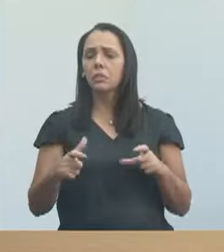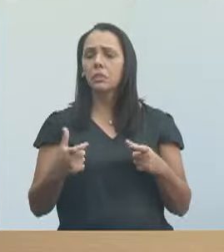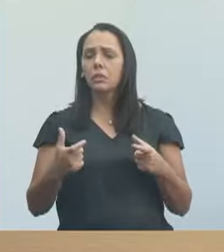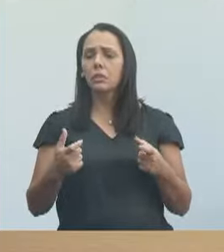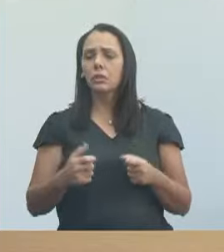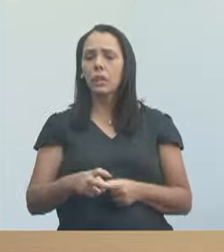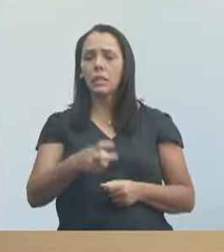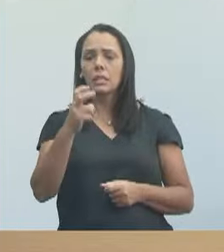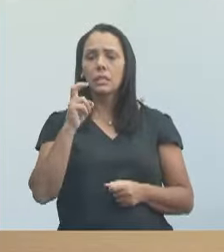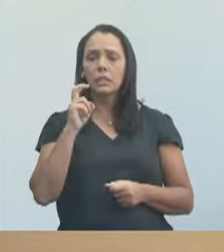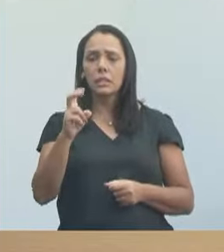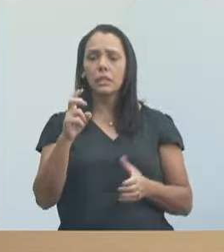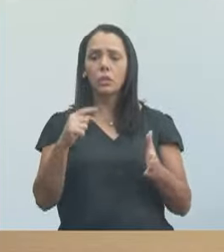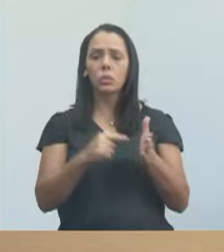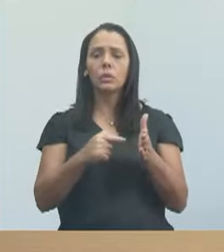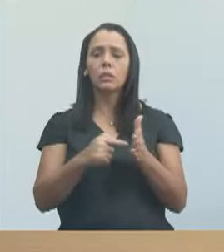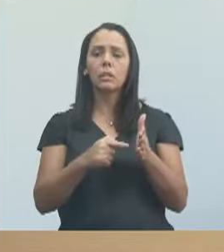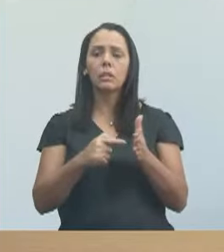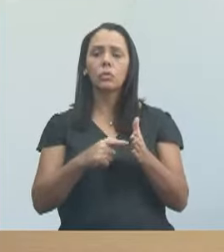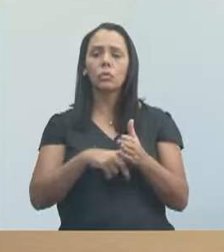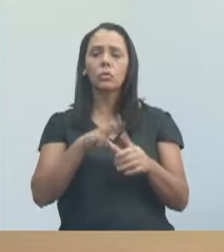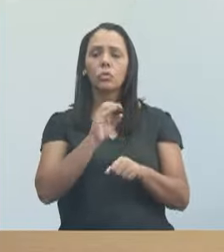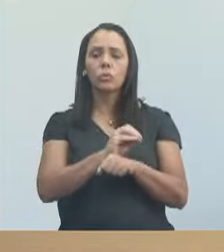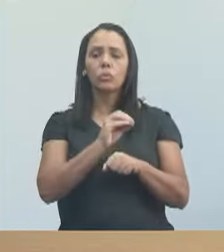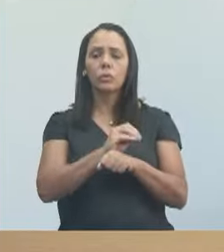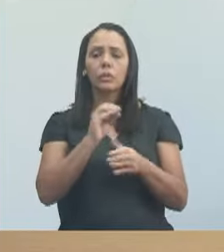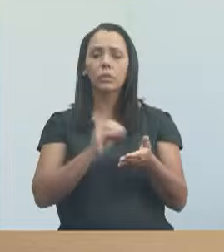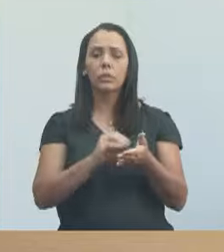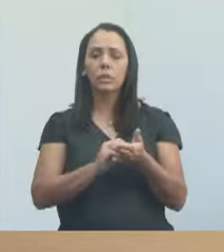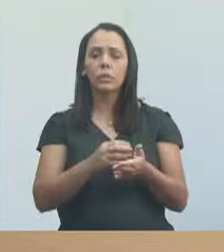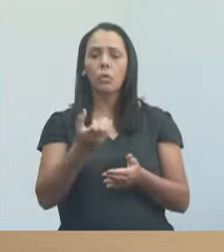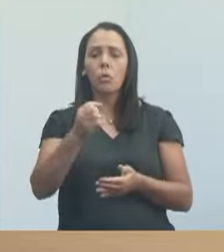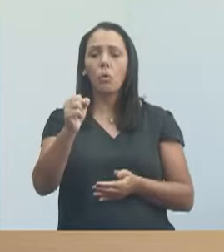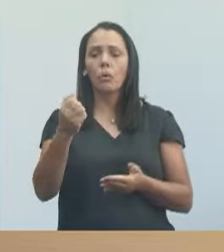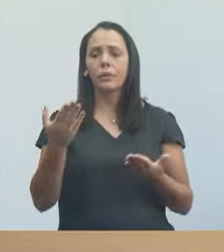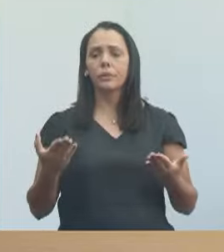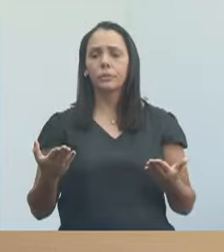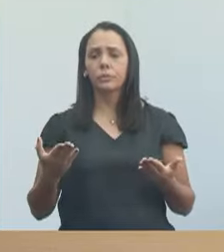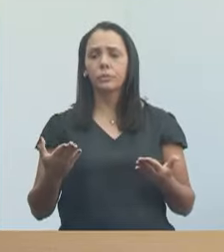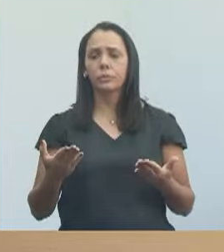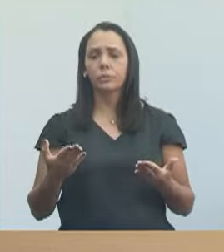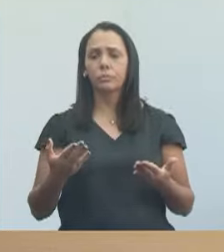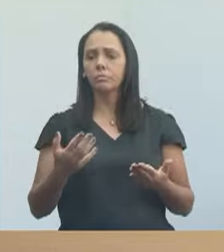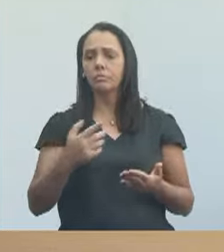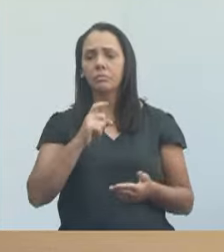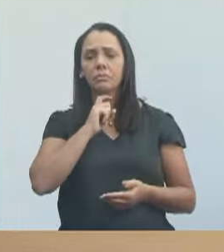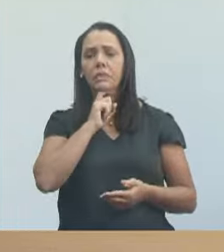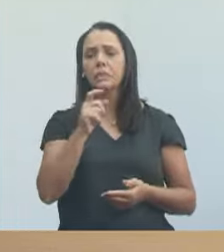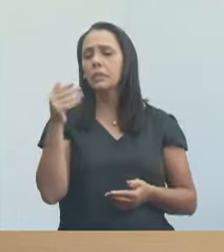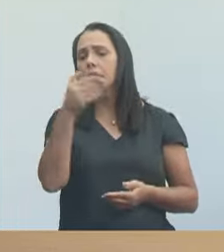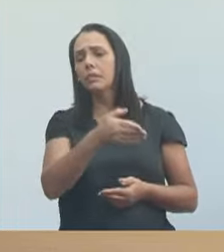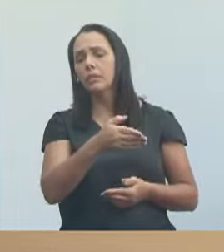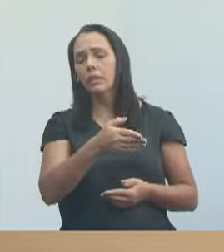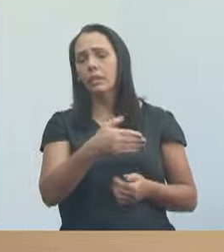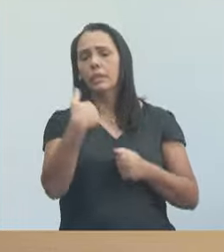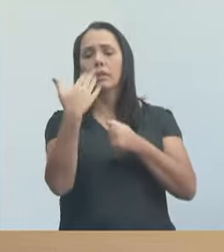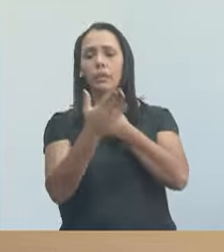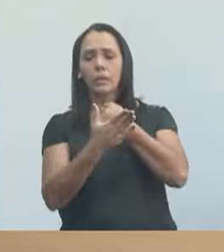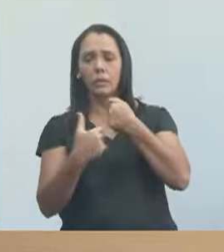denúncias de maus-tratos que tem que ver, que a gente está cansada de pedir para ver? 8. Que está parada, que não foram ver. Aí eles não vão ver, manda para mim.